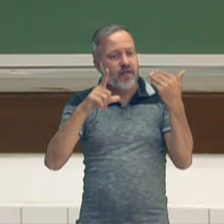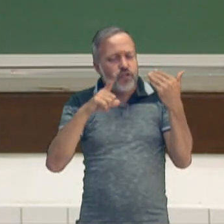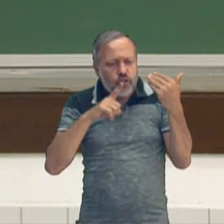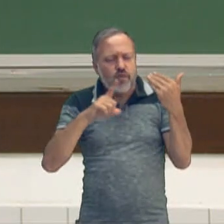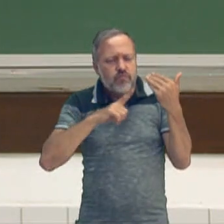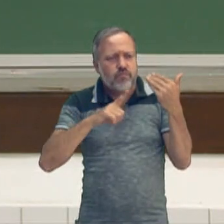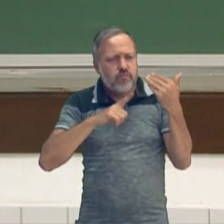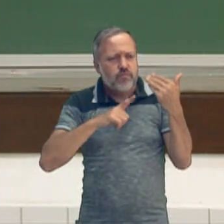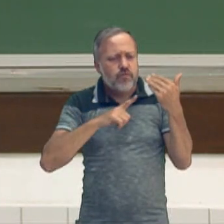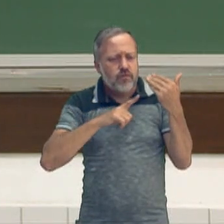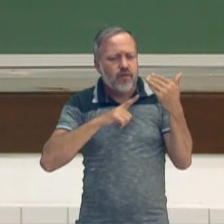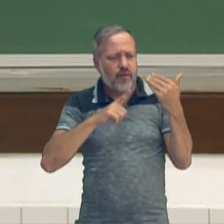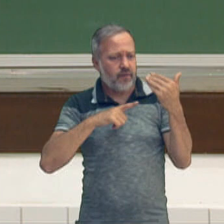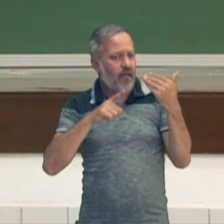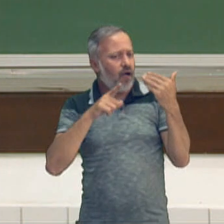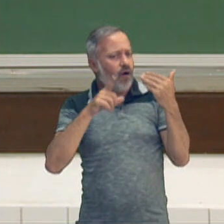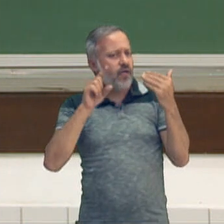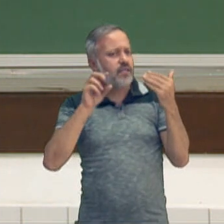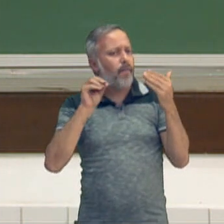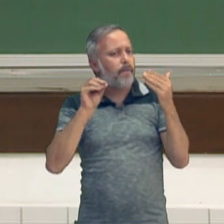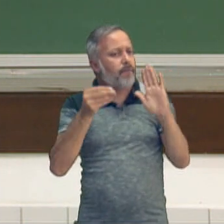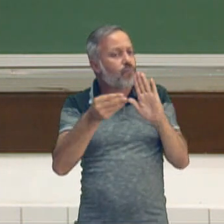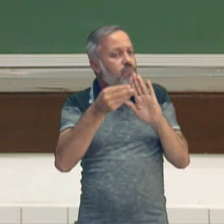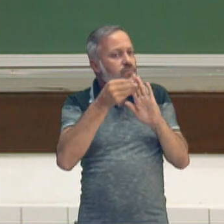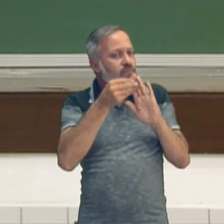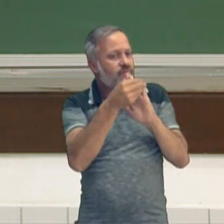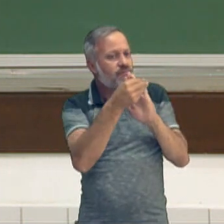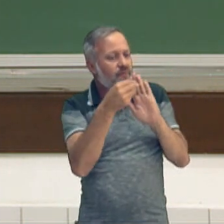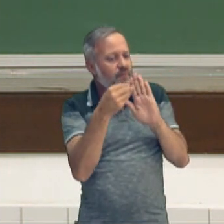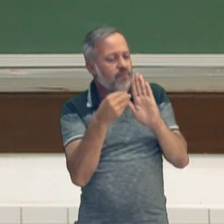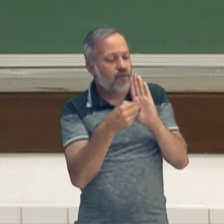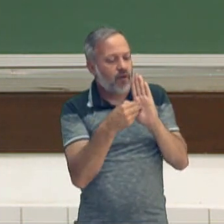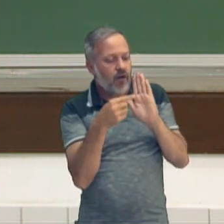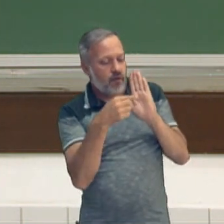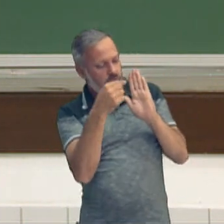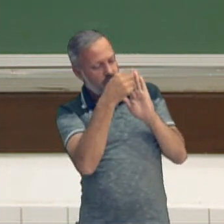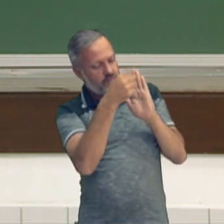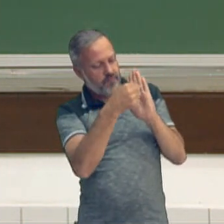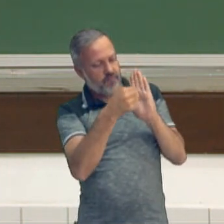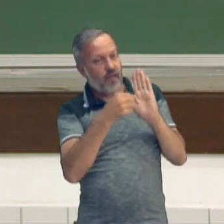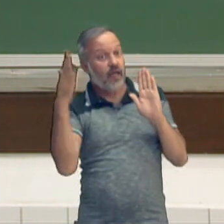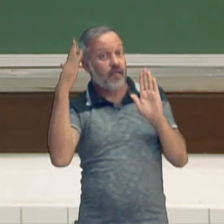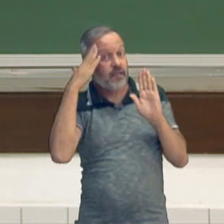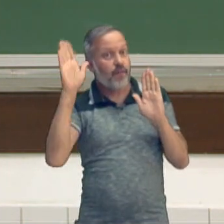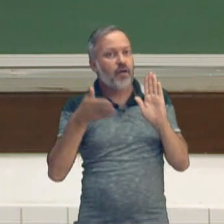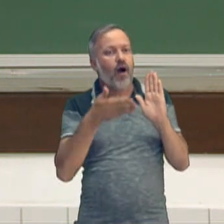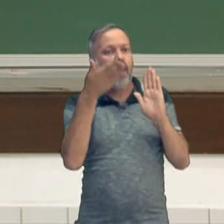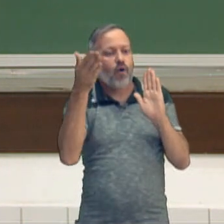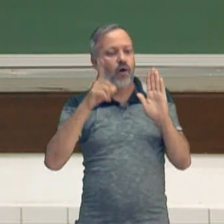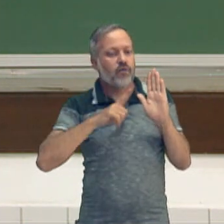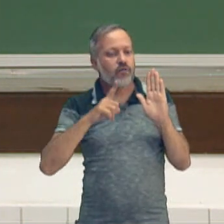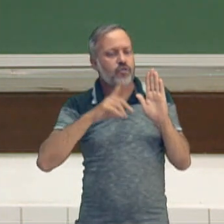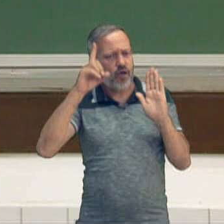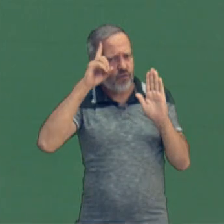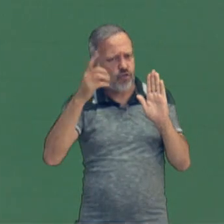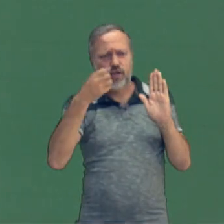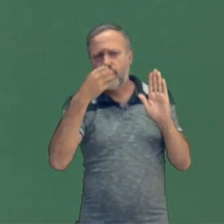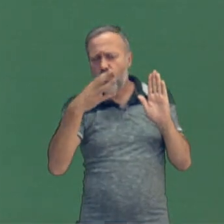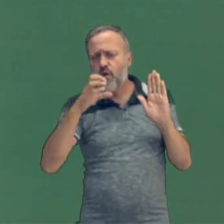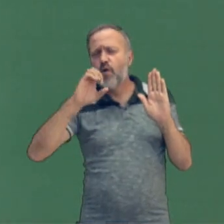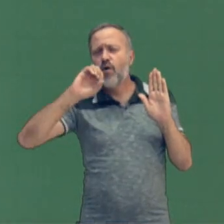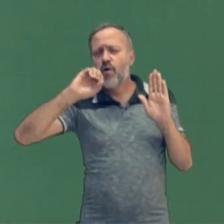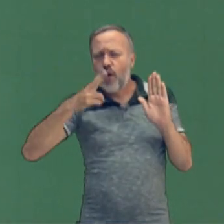cavado no chão. Então, esse monumento mesolítico, desse primeiro calendário feito